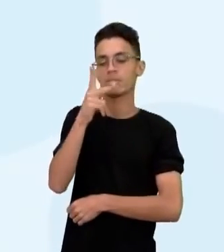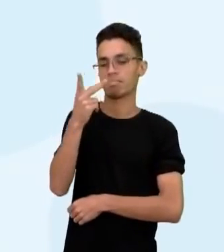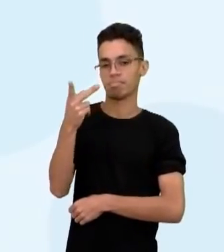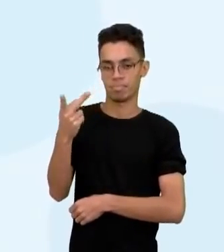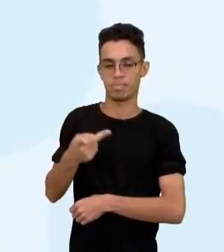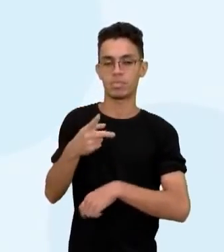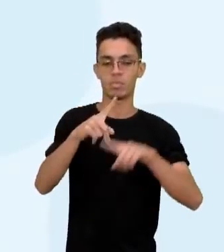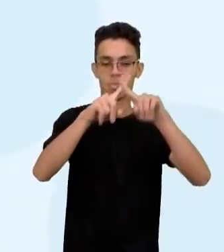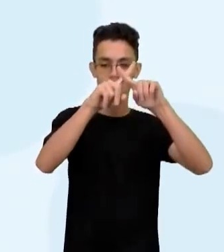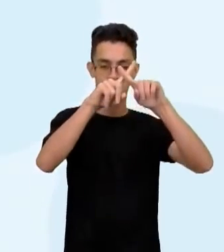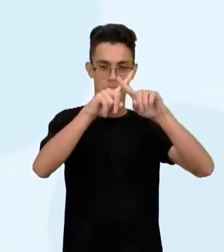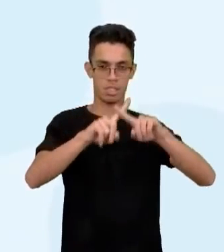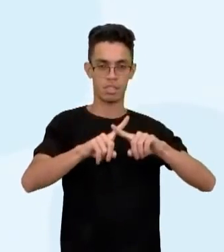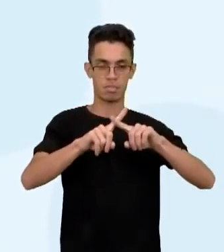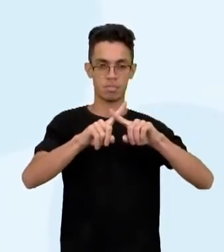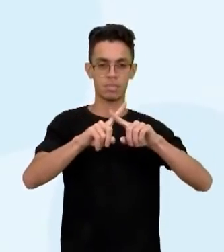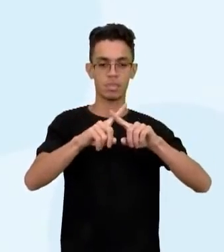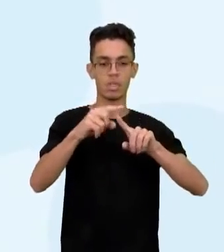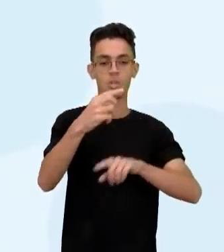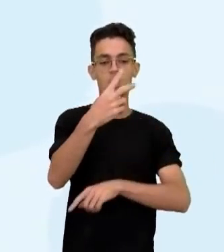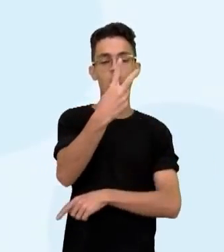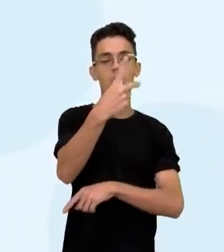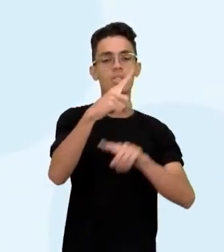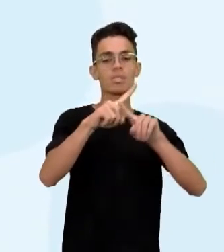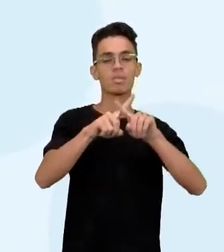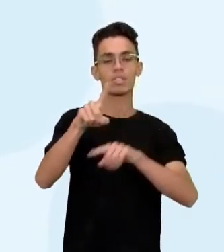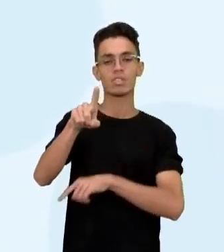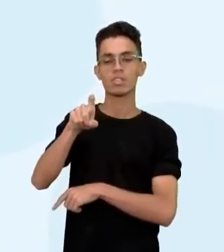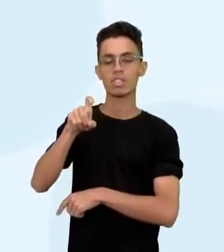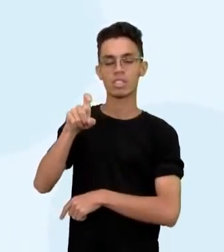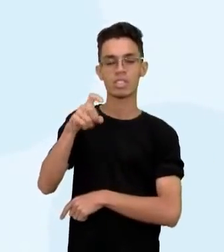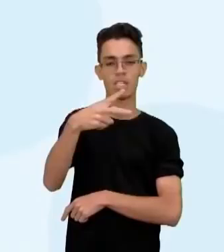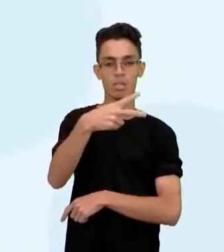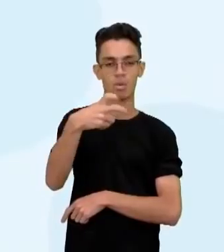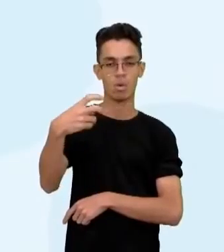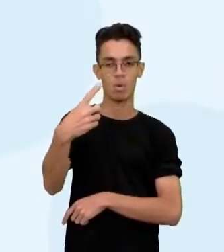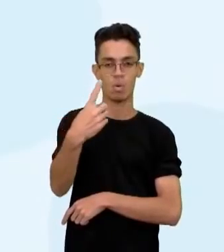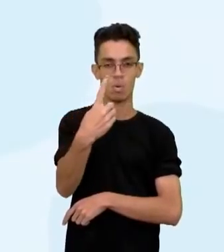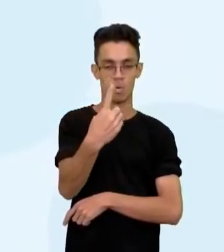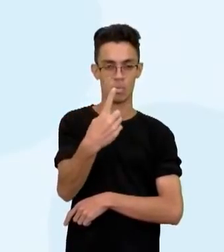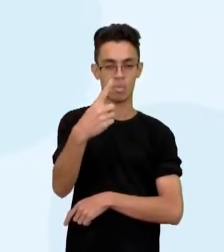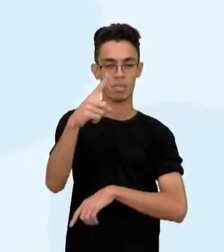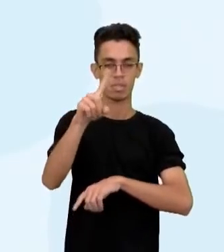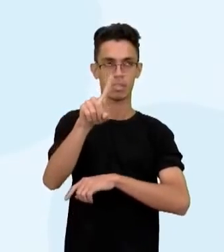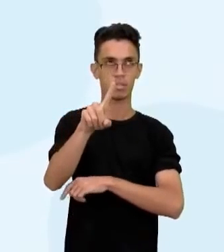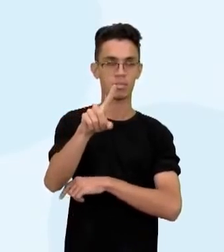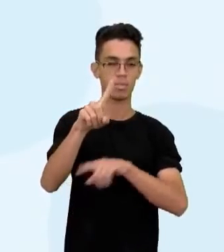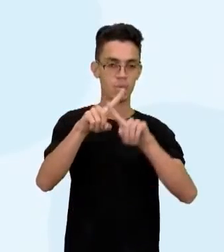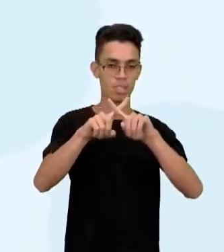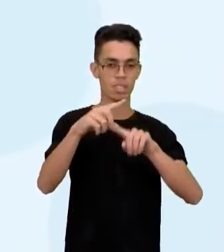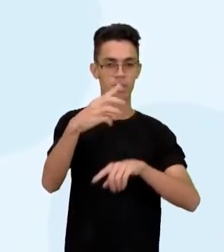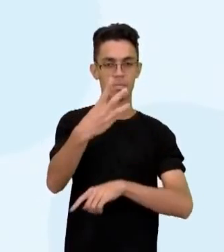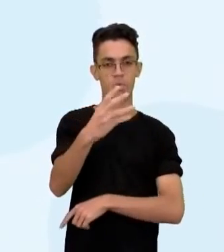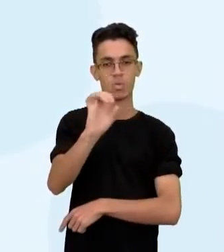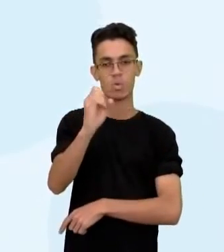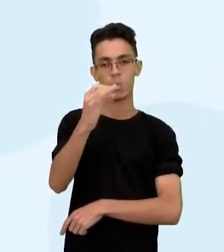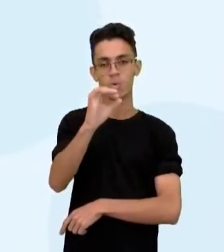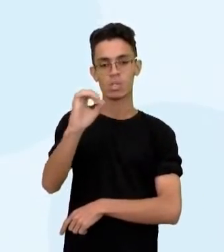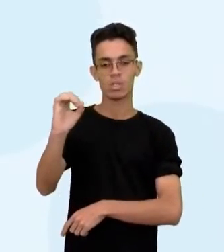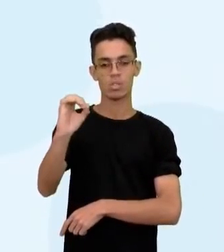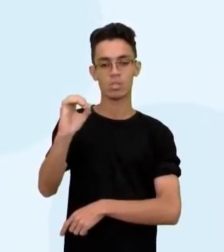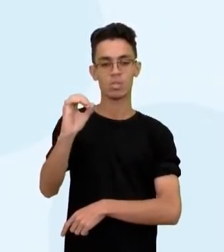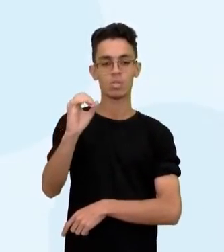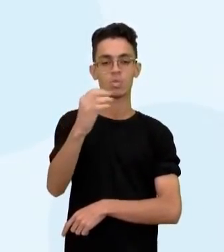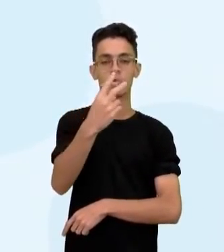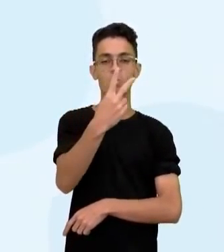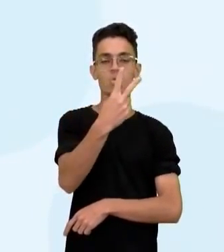em cruz aqui, ó, 2 vezes x é igual a 1 vezes 3.800. E o 2 que está